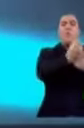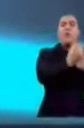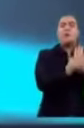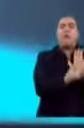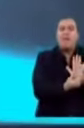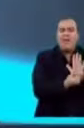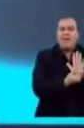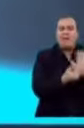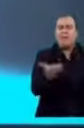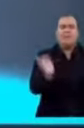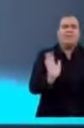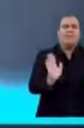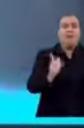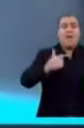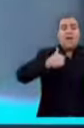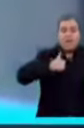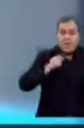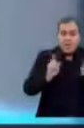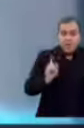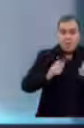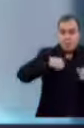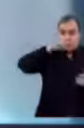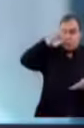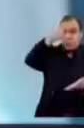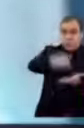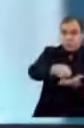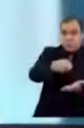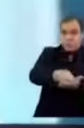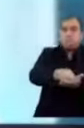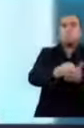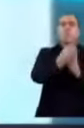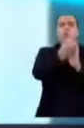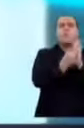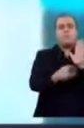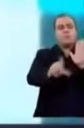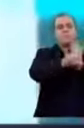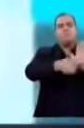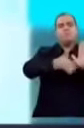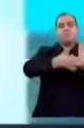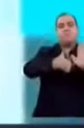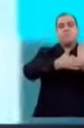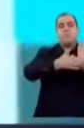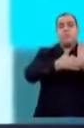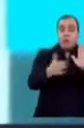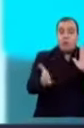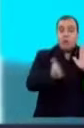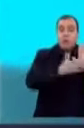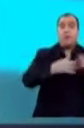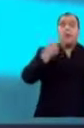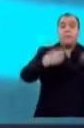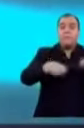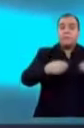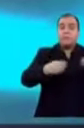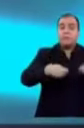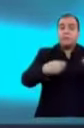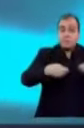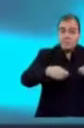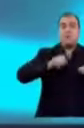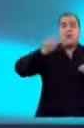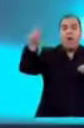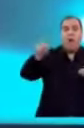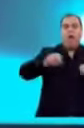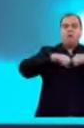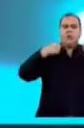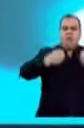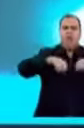repito, não é eu, eu não faço, não é um decreto. O orçamento é uma lei. E para ser lei, passa pelo parlamento. A senhora, repito,